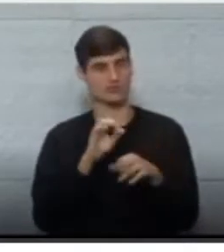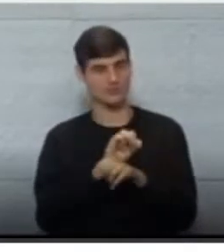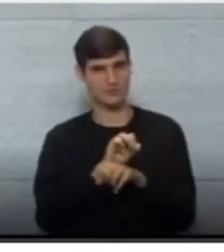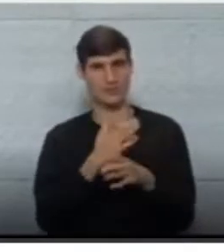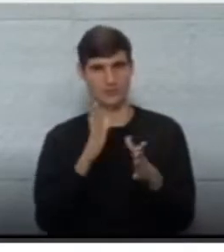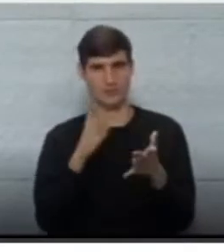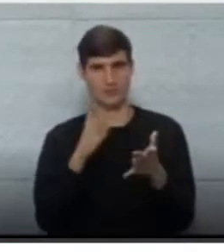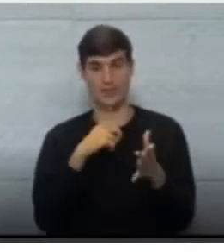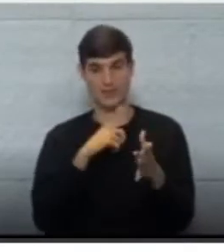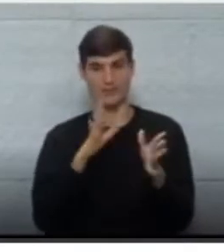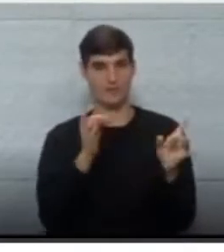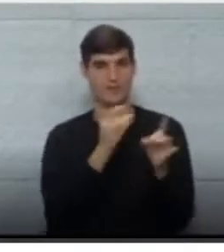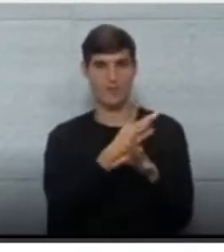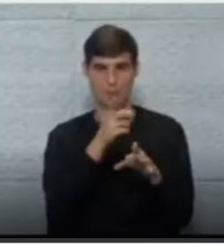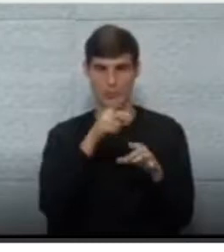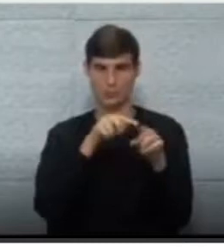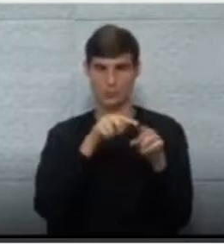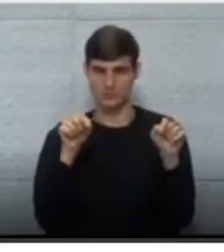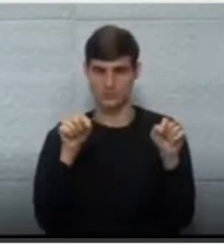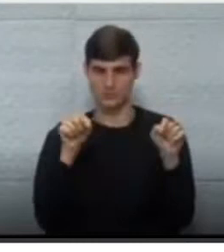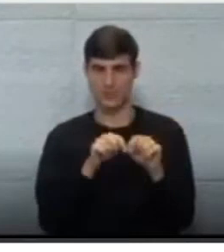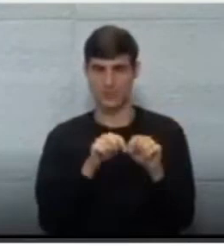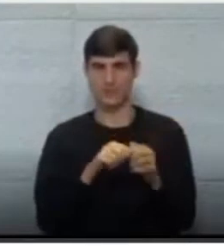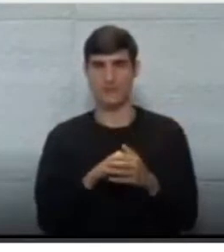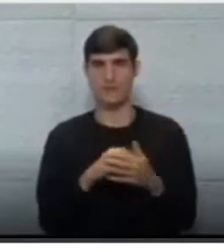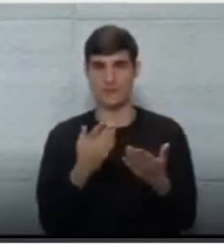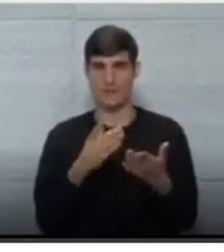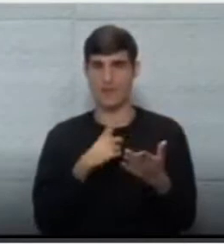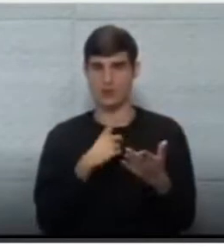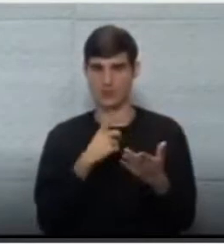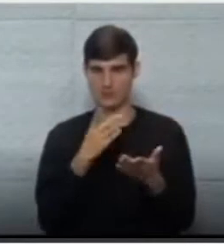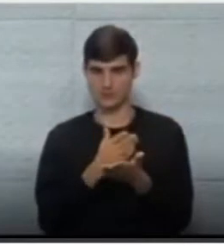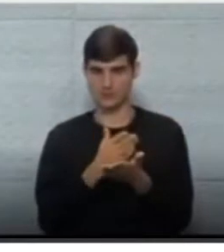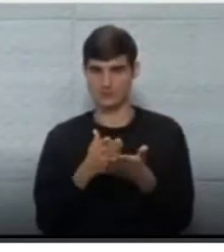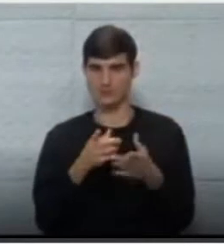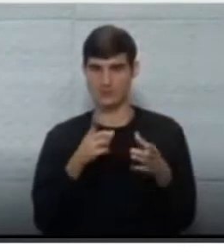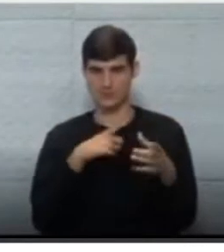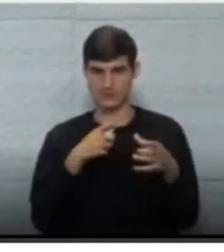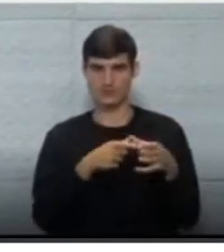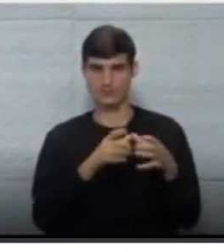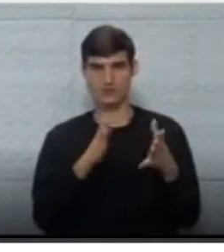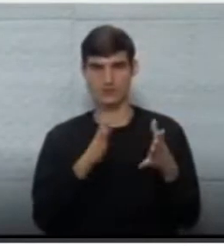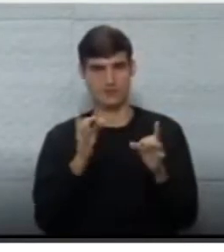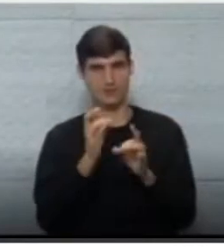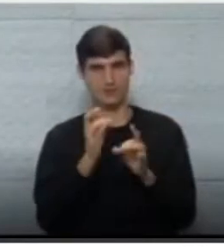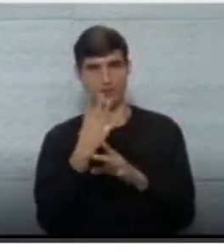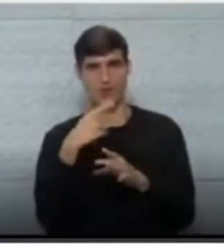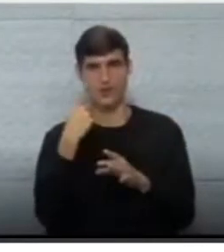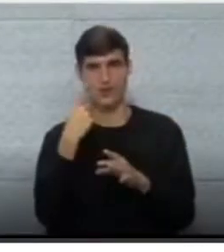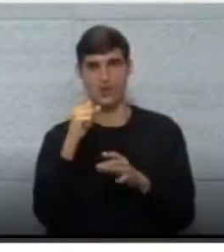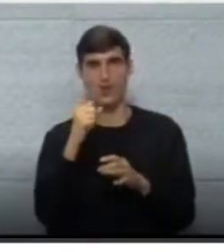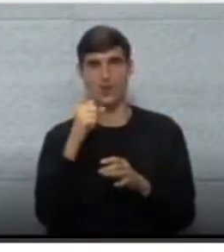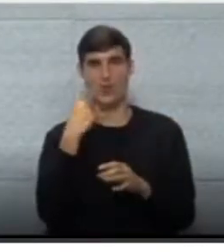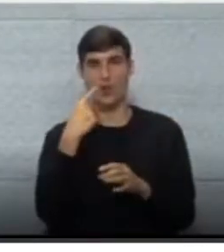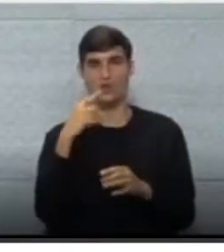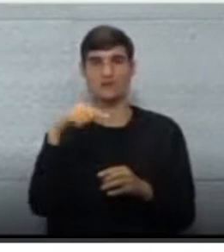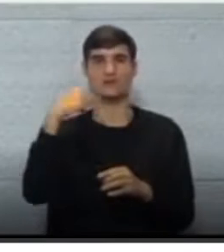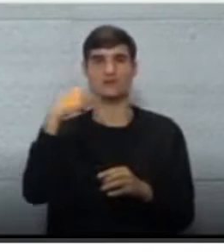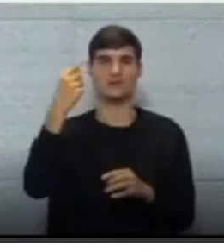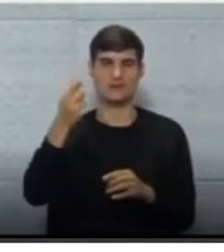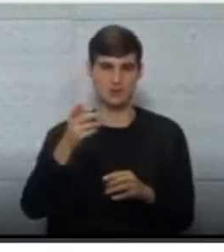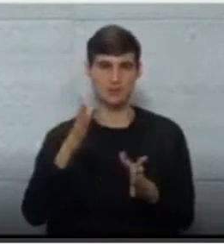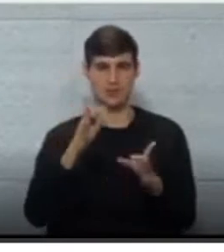isso não seja algo demorado, essas placas que vocês fizeram agora da diluição, vamos contar depois de 48 horas. Vamos pegar uma placa